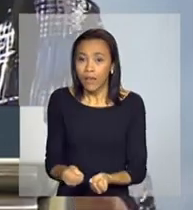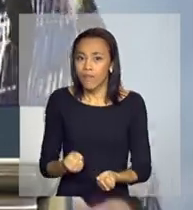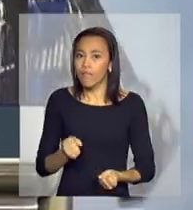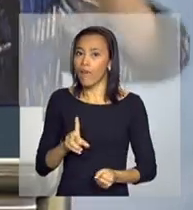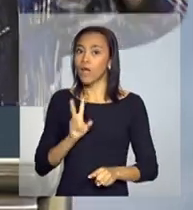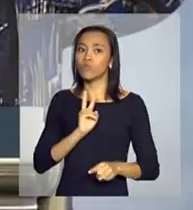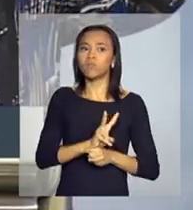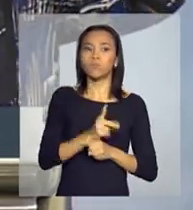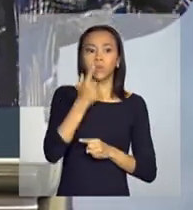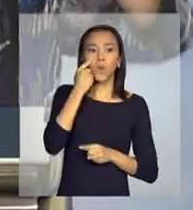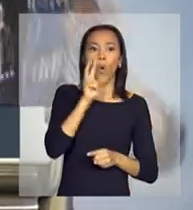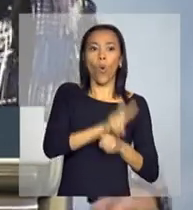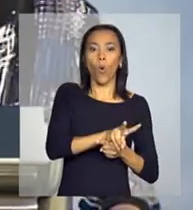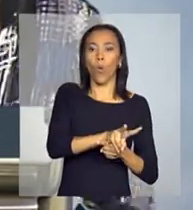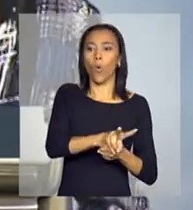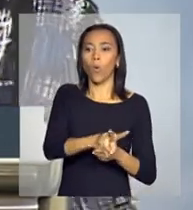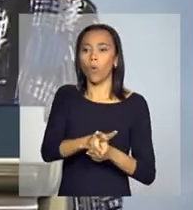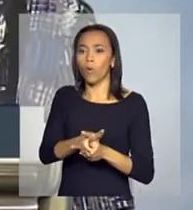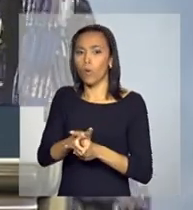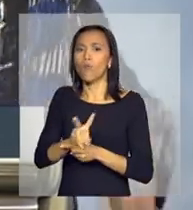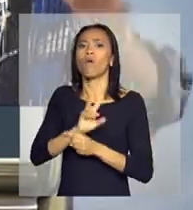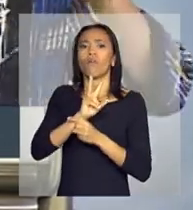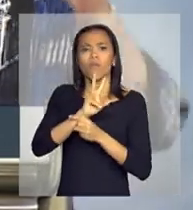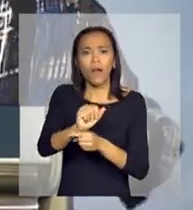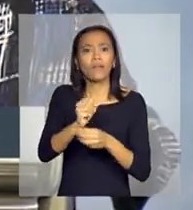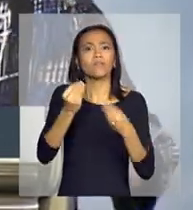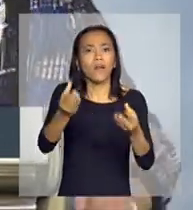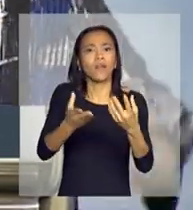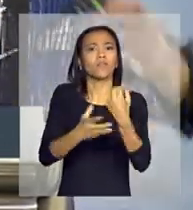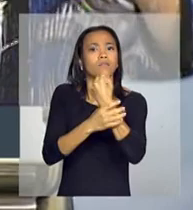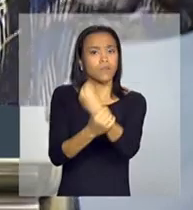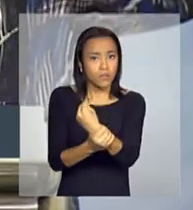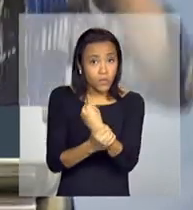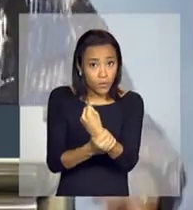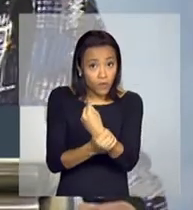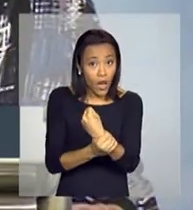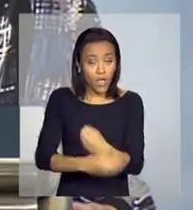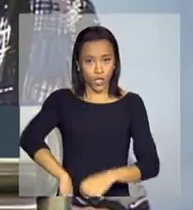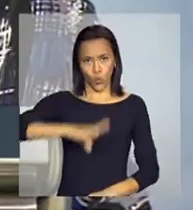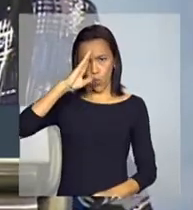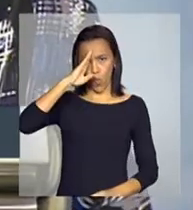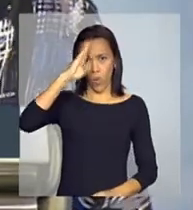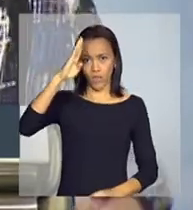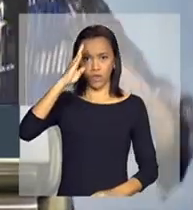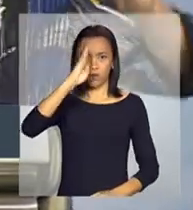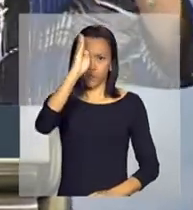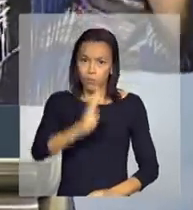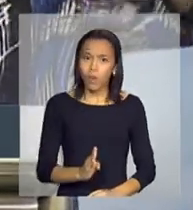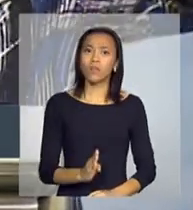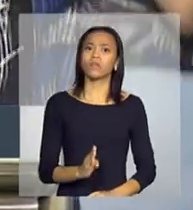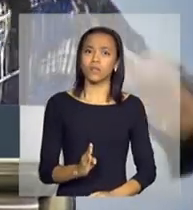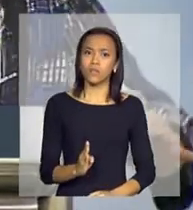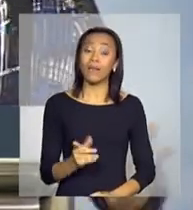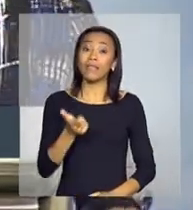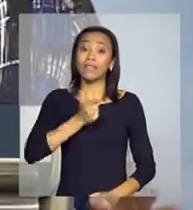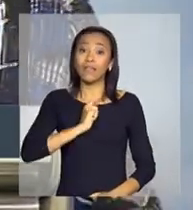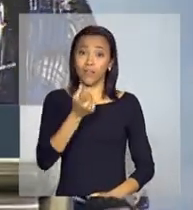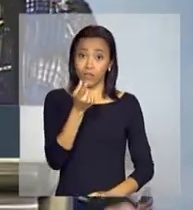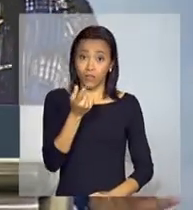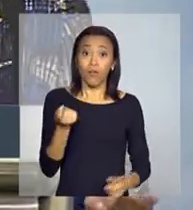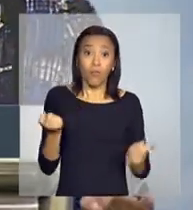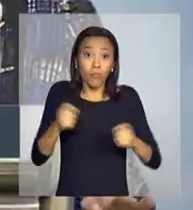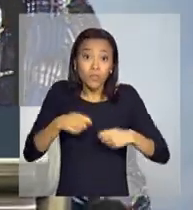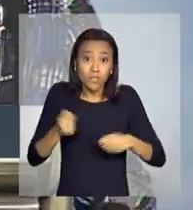olho, vai acompanhar a seca, vai garantir que o Exército Brasileiro tenha recursos para